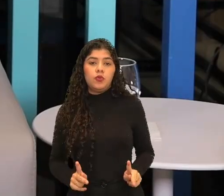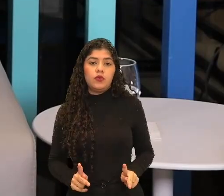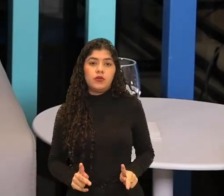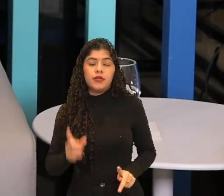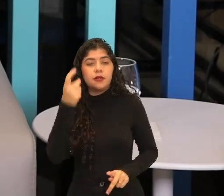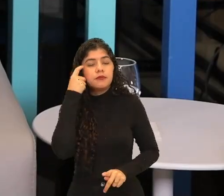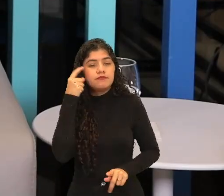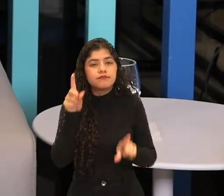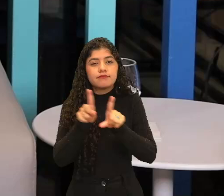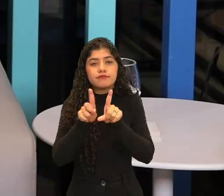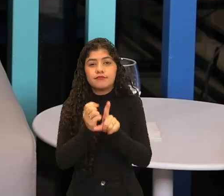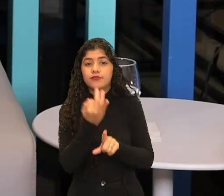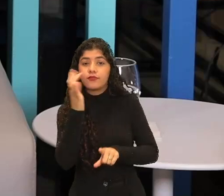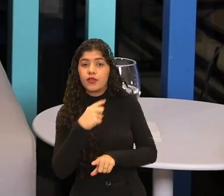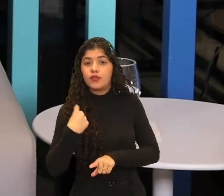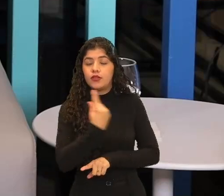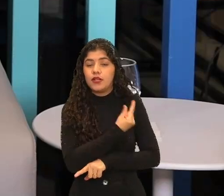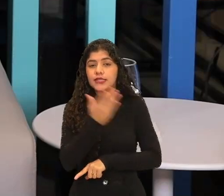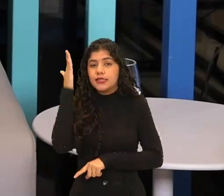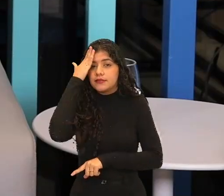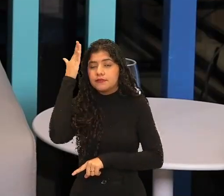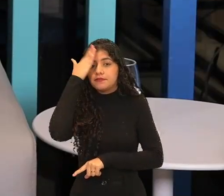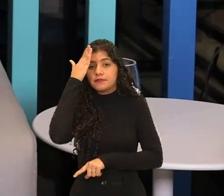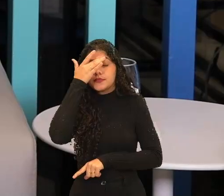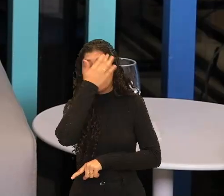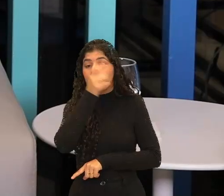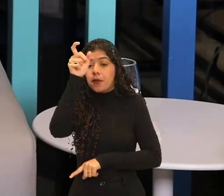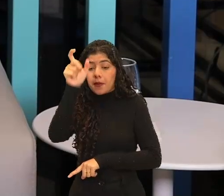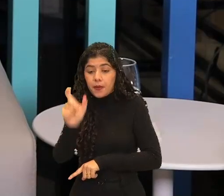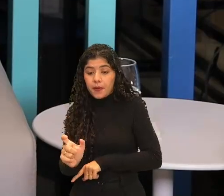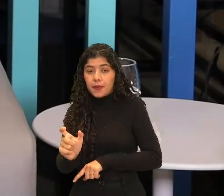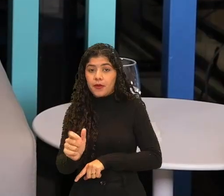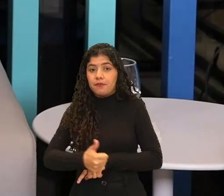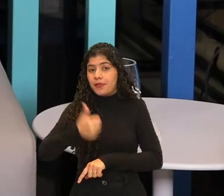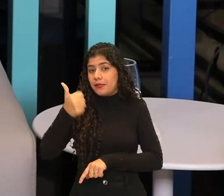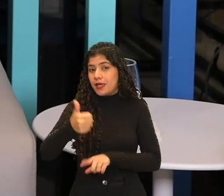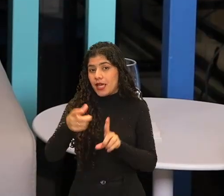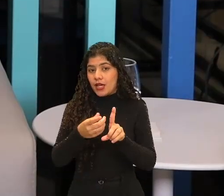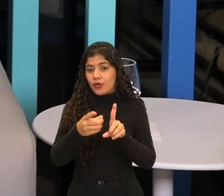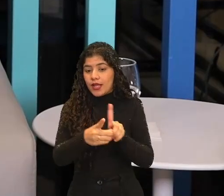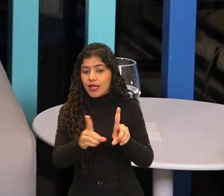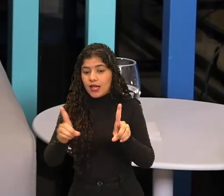eu penso que quando que a pessoa tem que vir primeiro, antes do